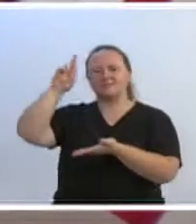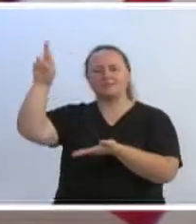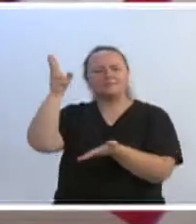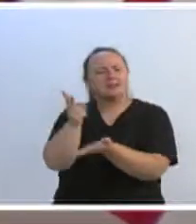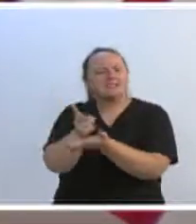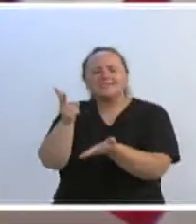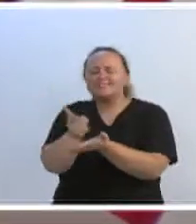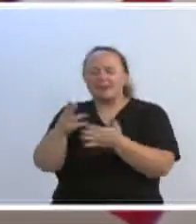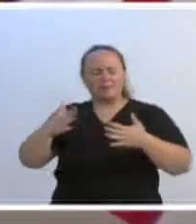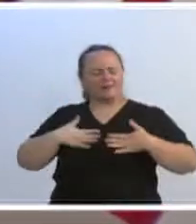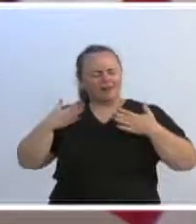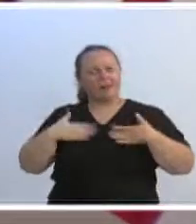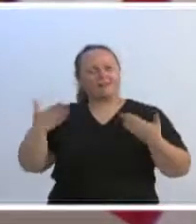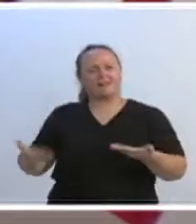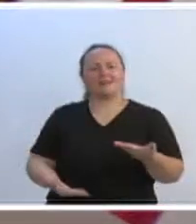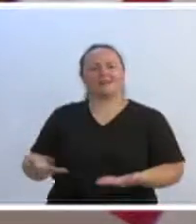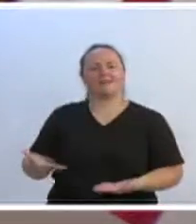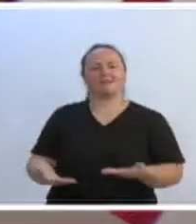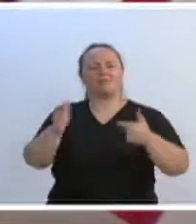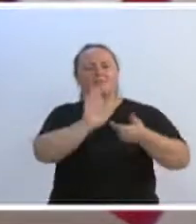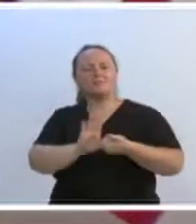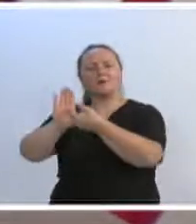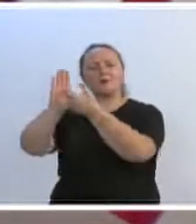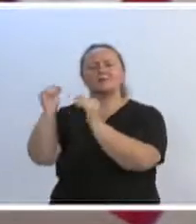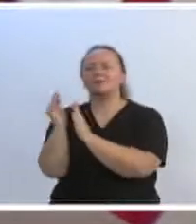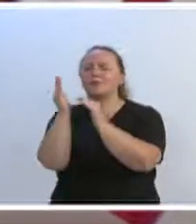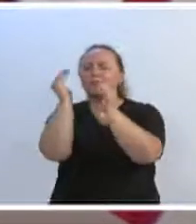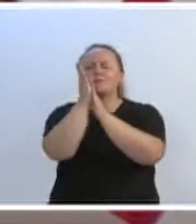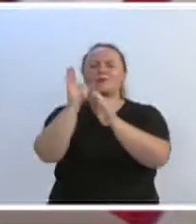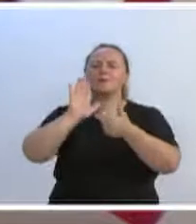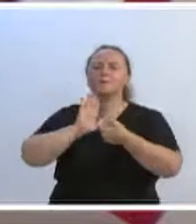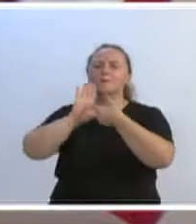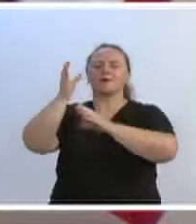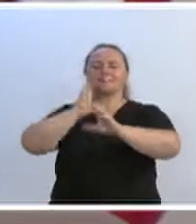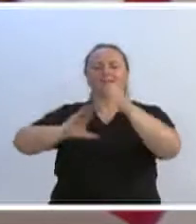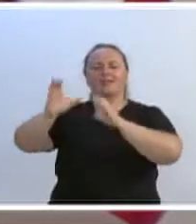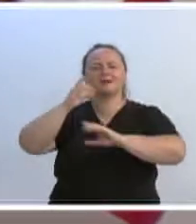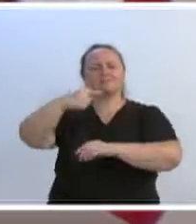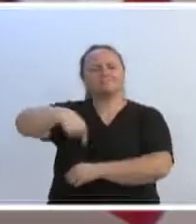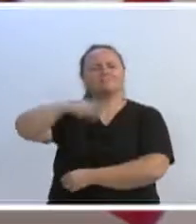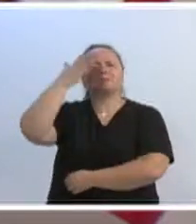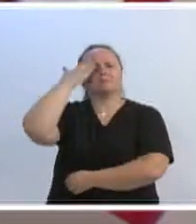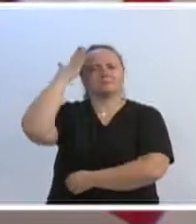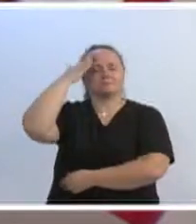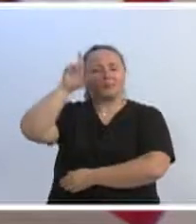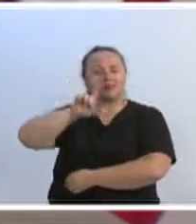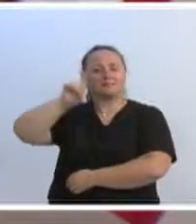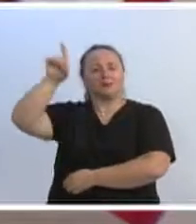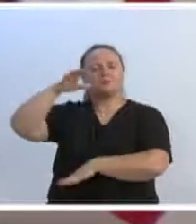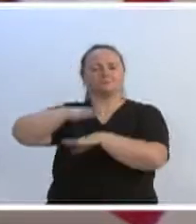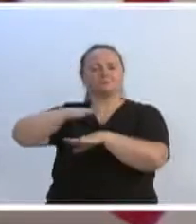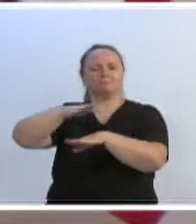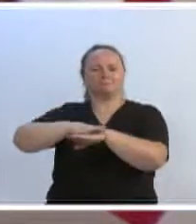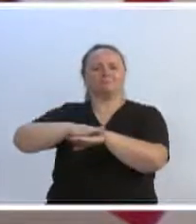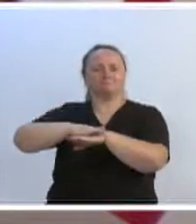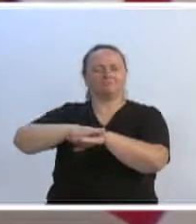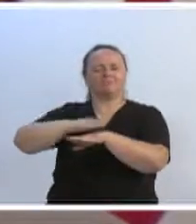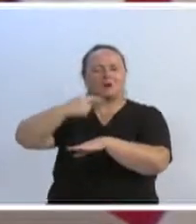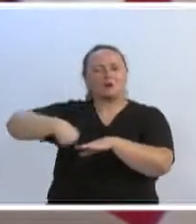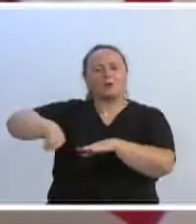quero pedir a licença do pastor Hugo Westphal. E entendo de que na Bíblia, e também os demais